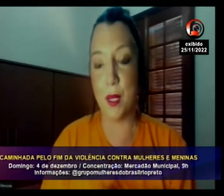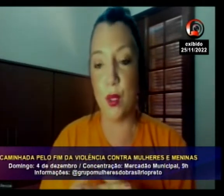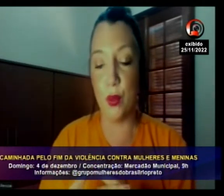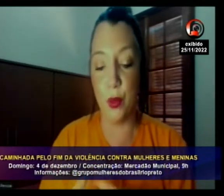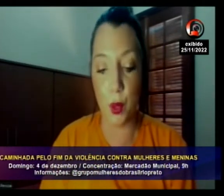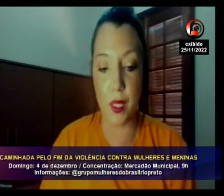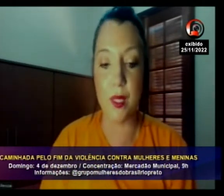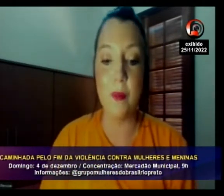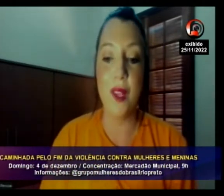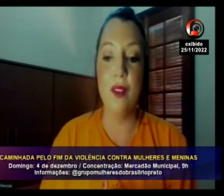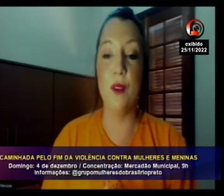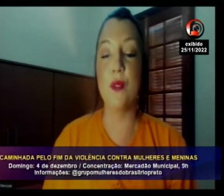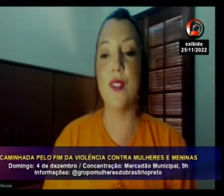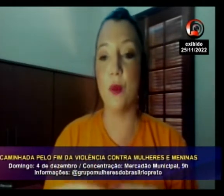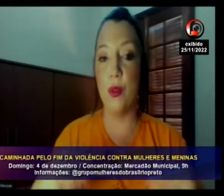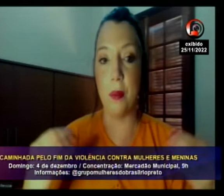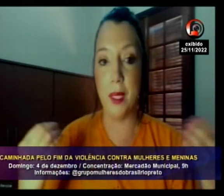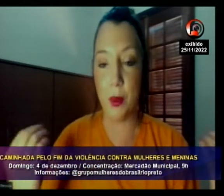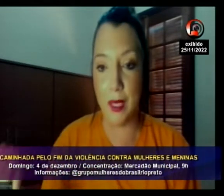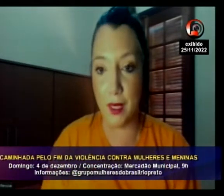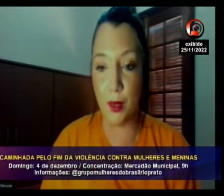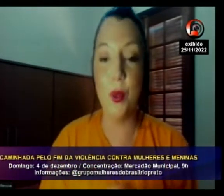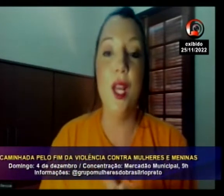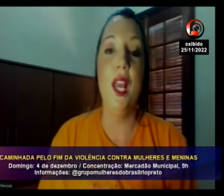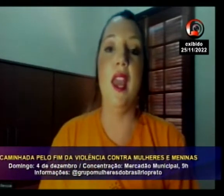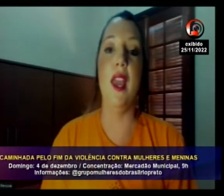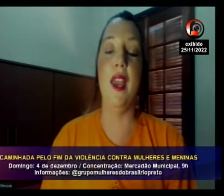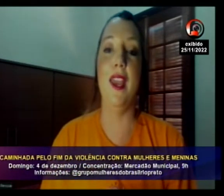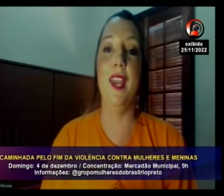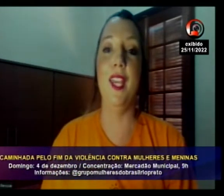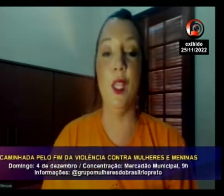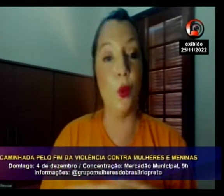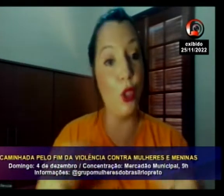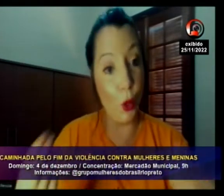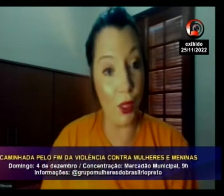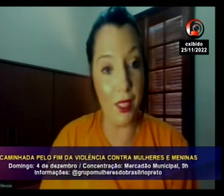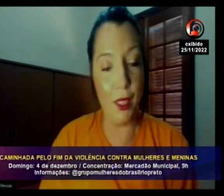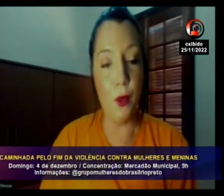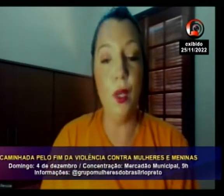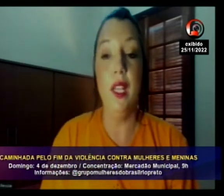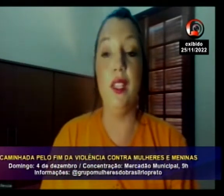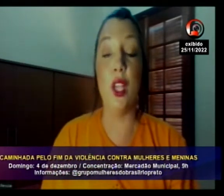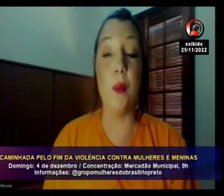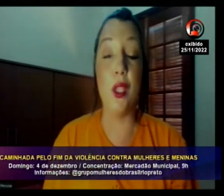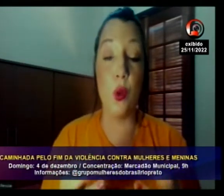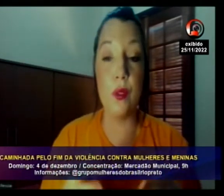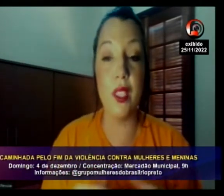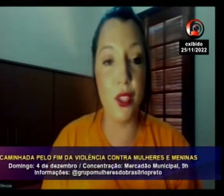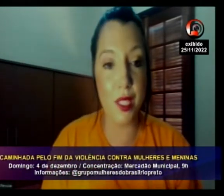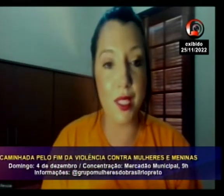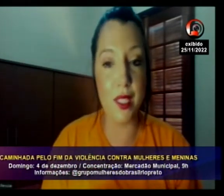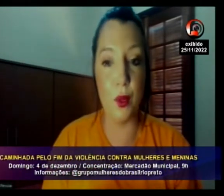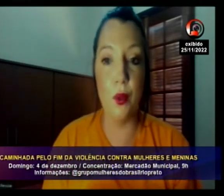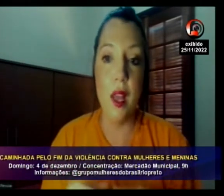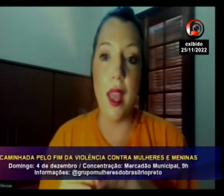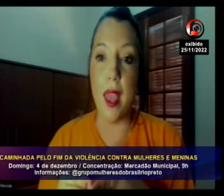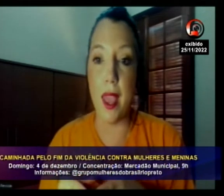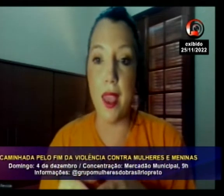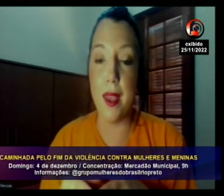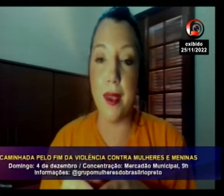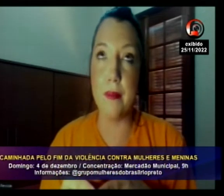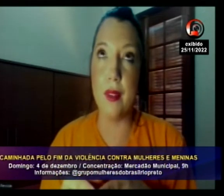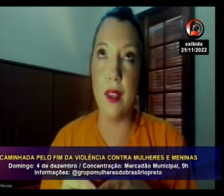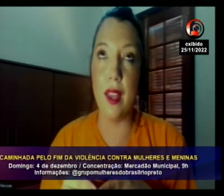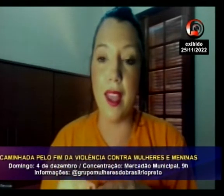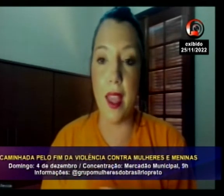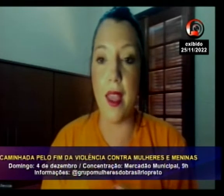de dezembro às 9 horas. Vamos fazer um movimento lindo, de união e de realmente conscientização.